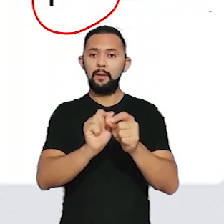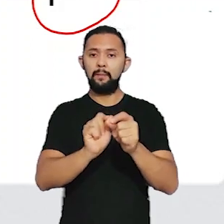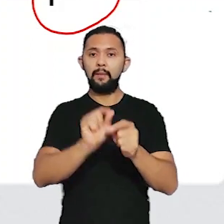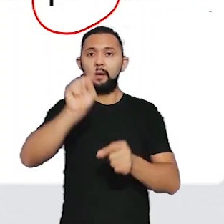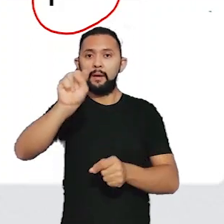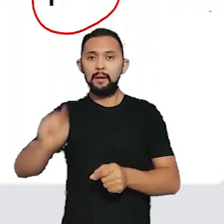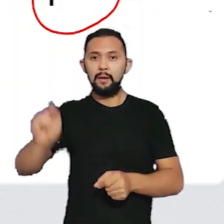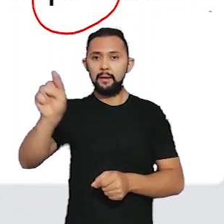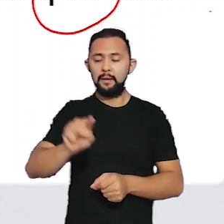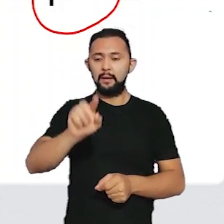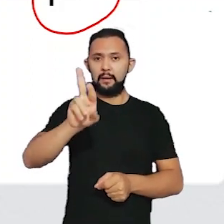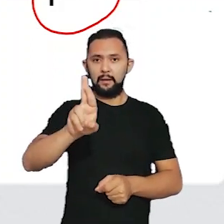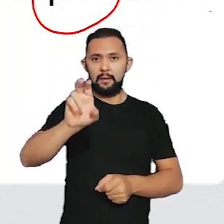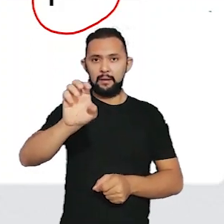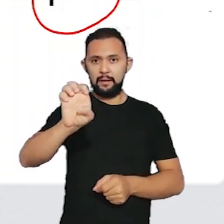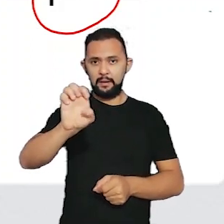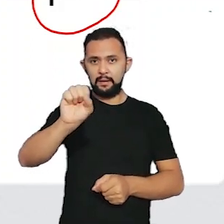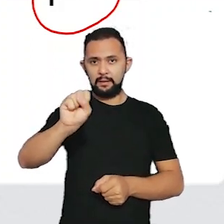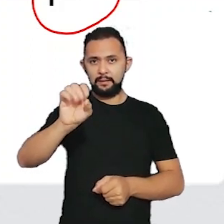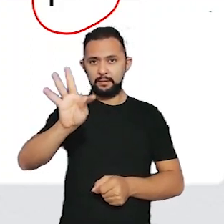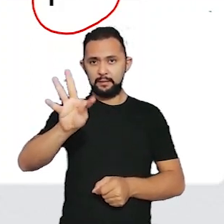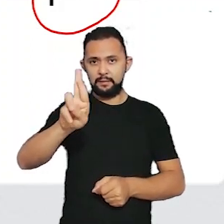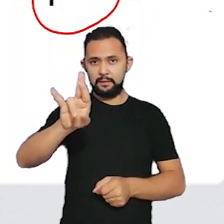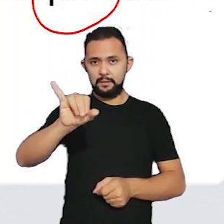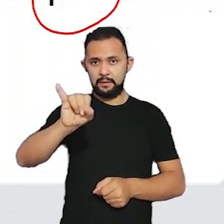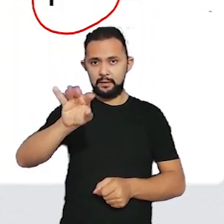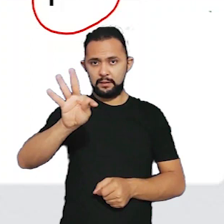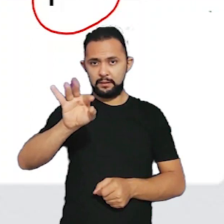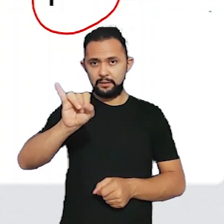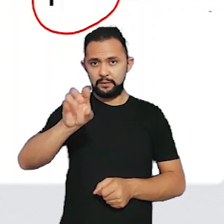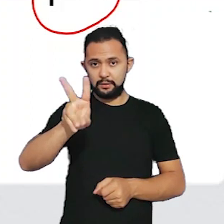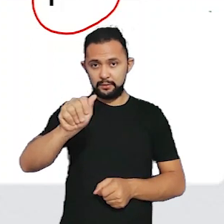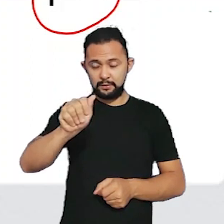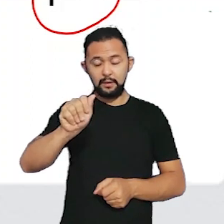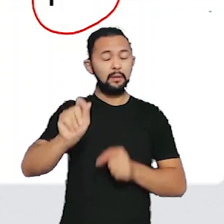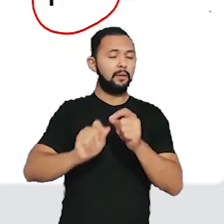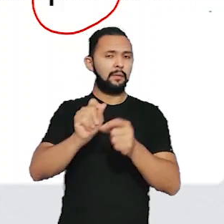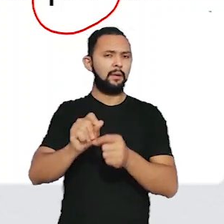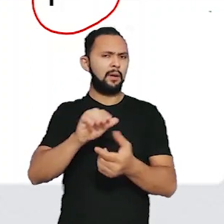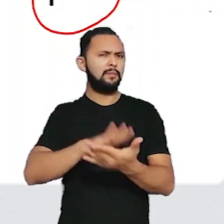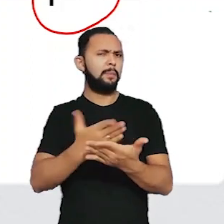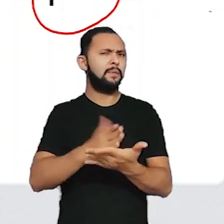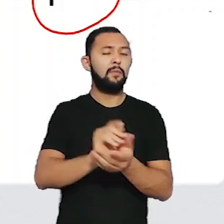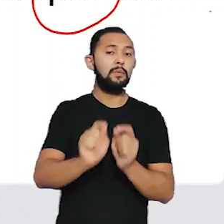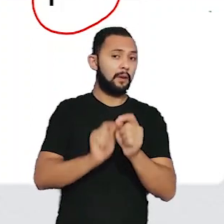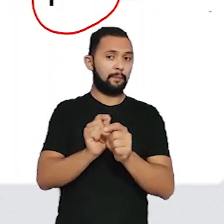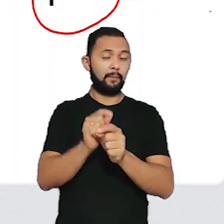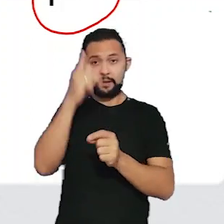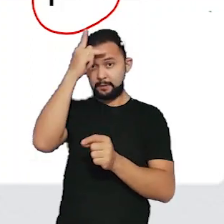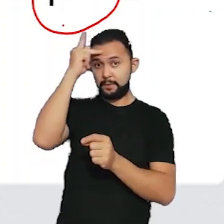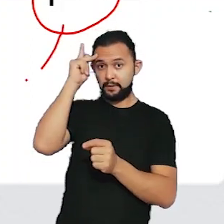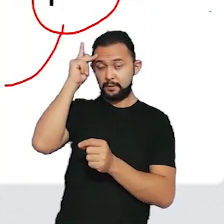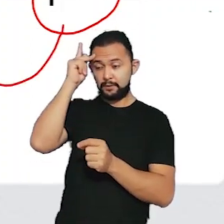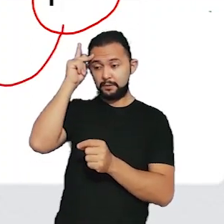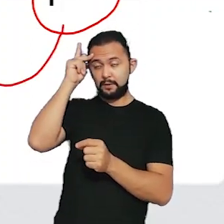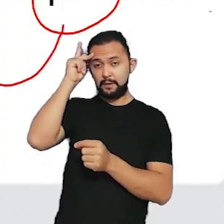é o significado, qual é a interpretação que eu tenho dessa frase? As pessoas que são alegres vivem melhor. Então, ela está